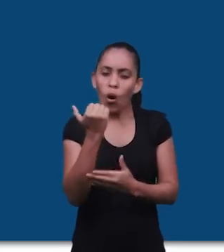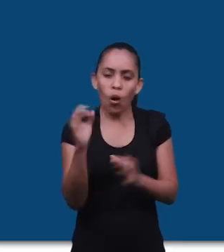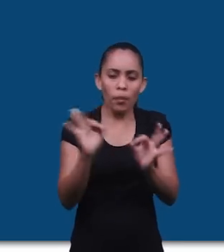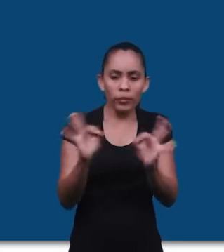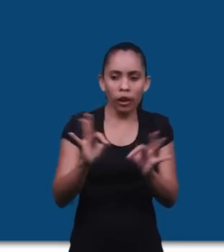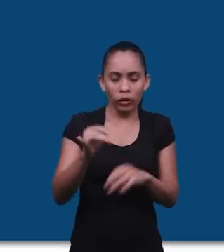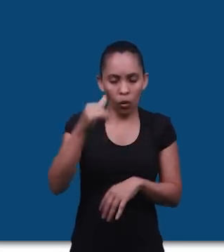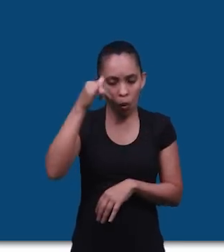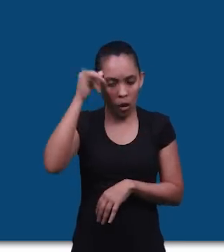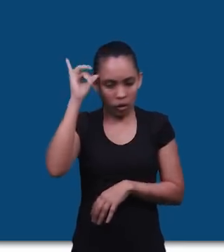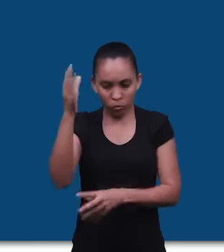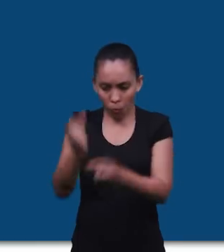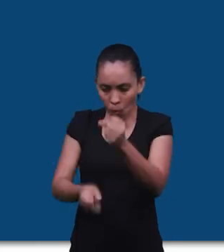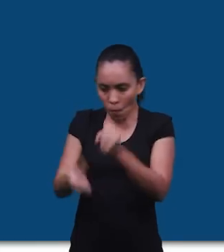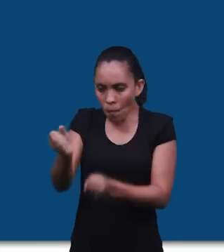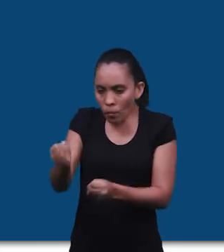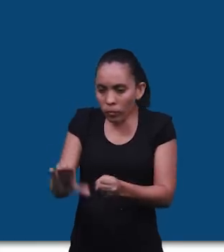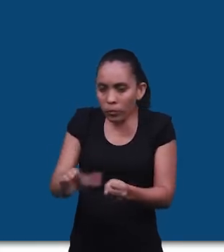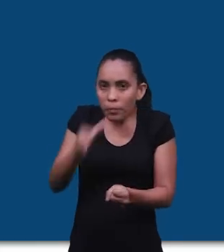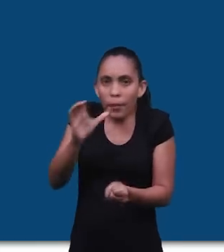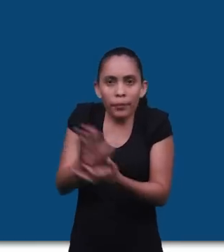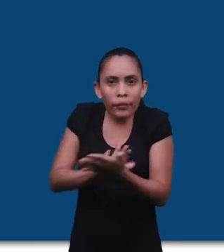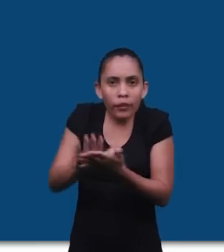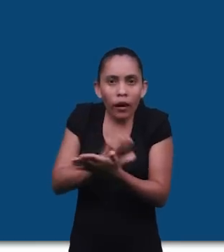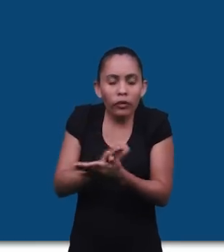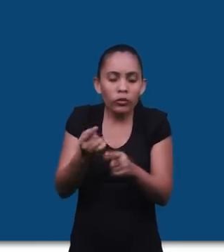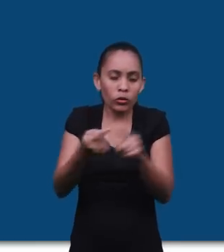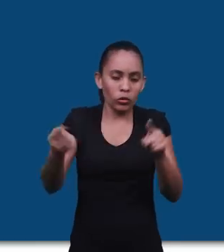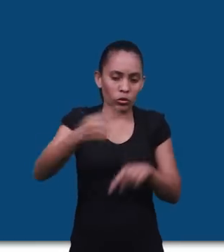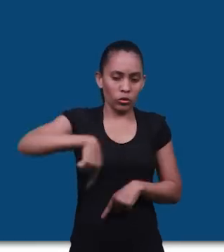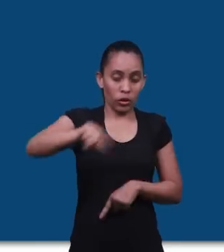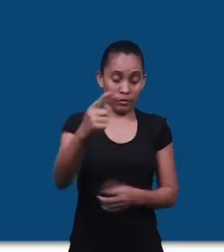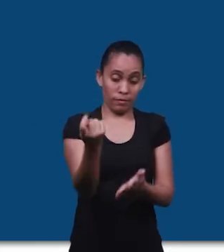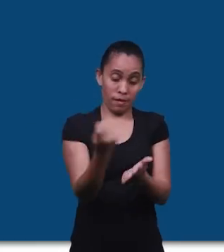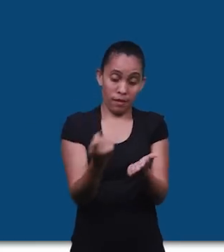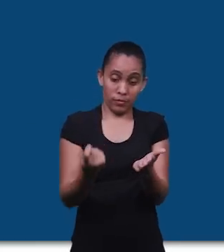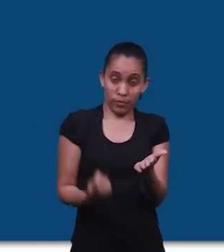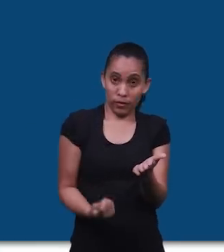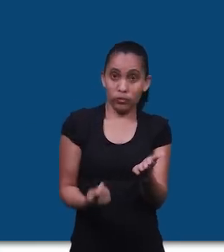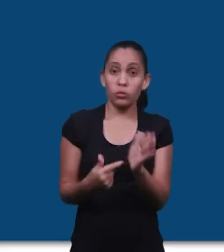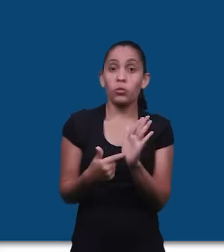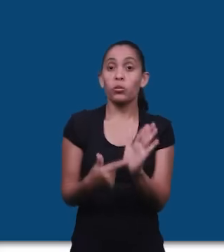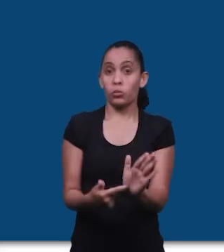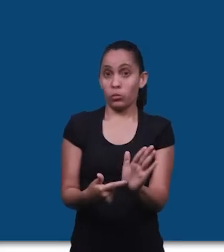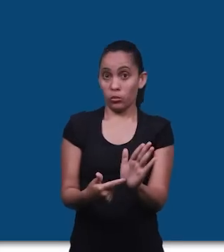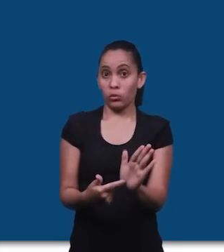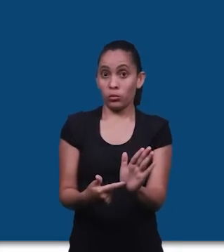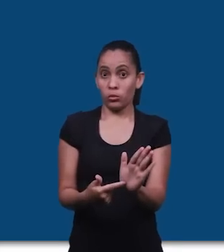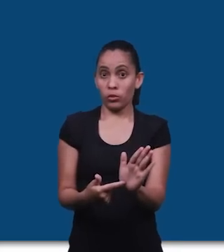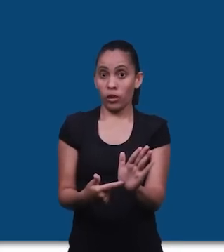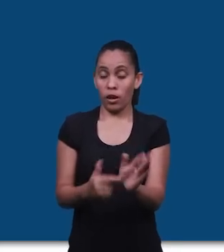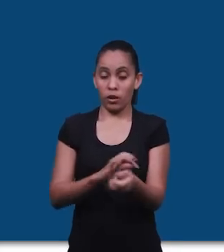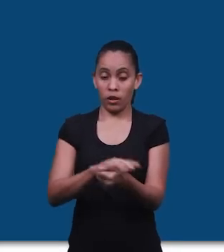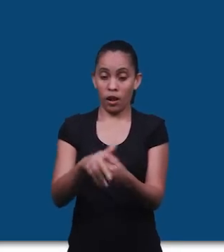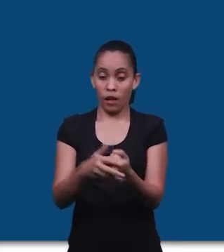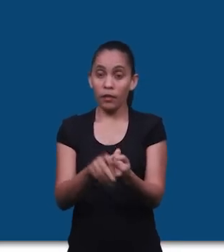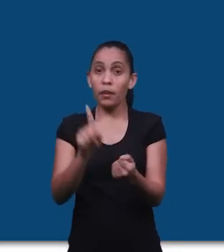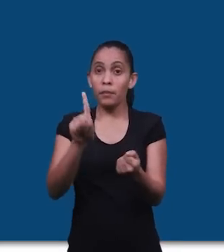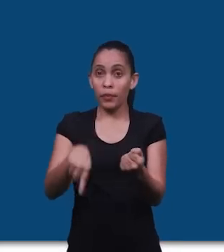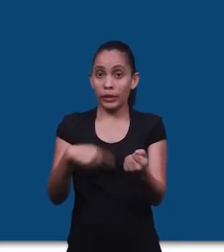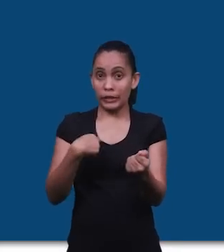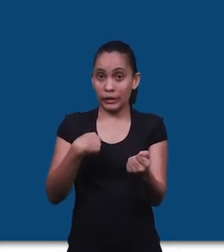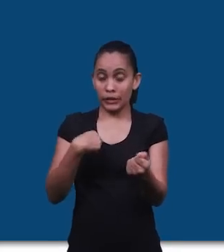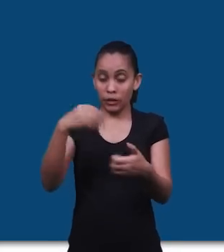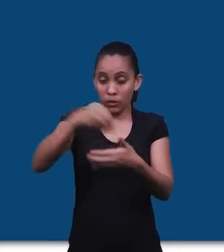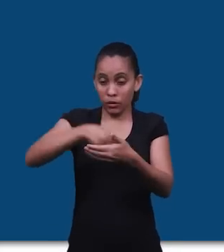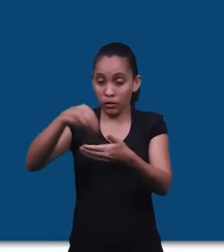come do leite do gado? Certamente que por nós está escrito, porque o que lavra deve lavrar com esperança, e o que